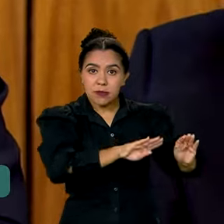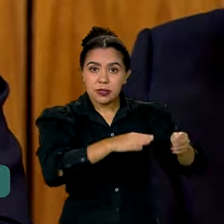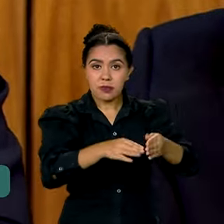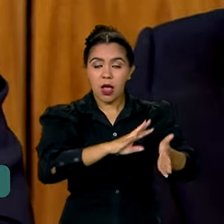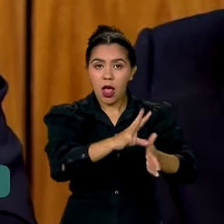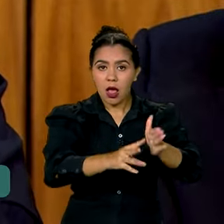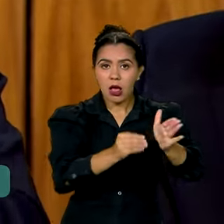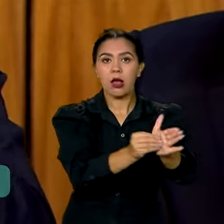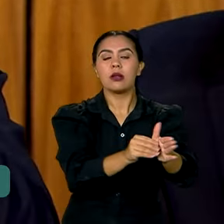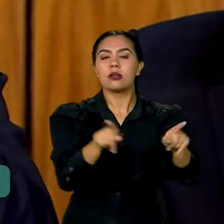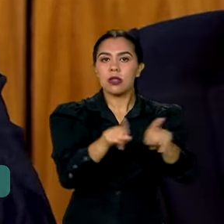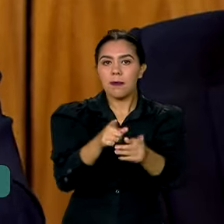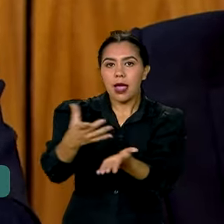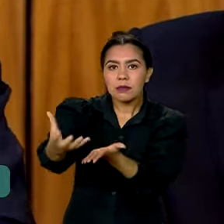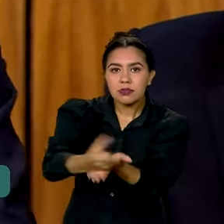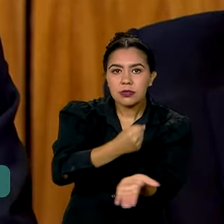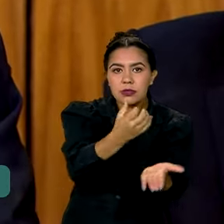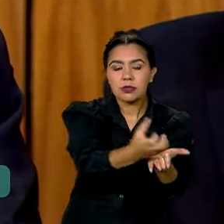da Restauração,